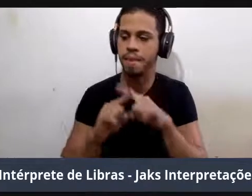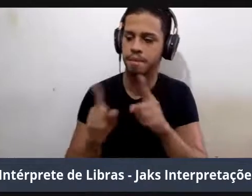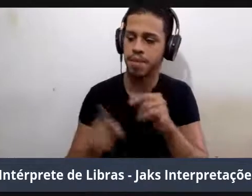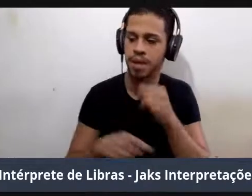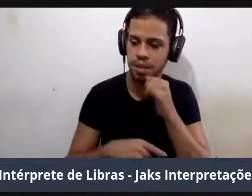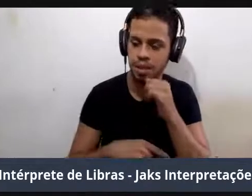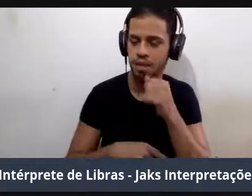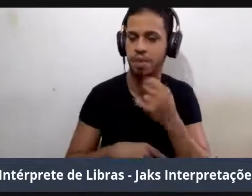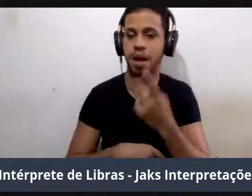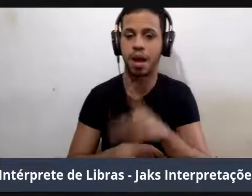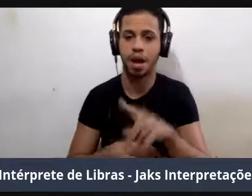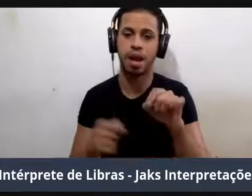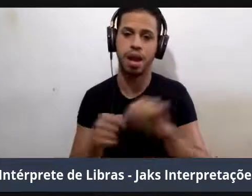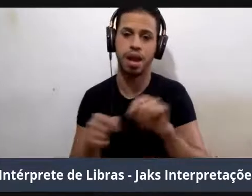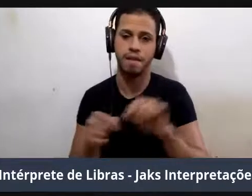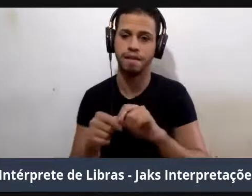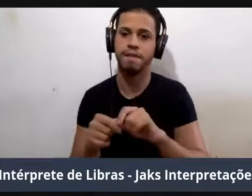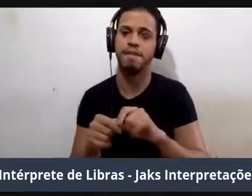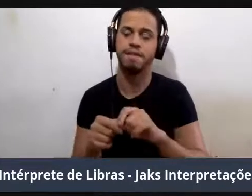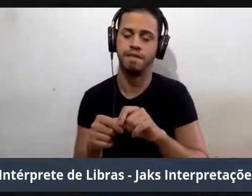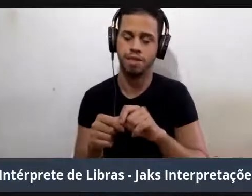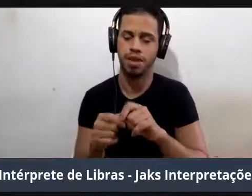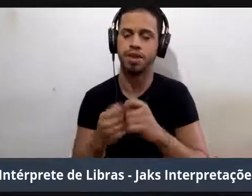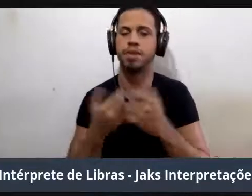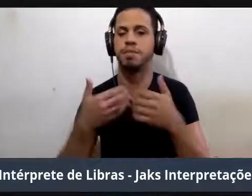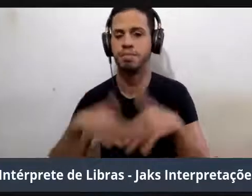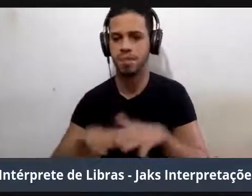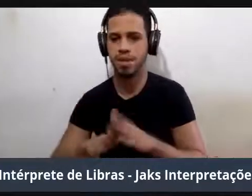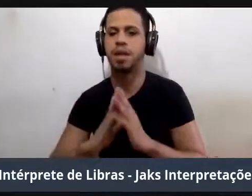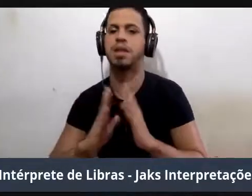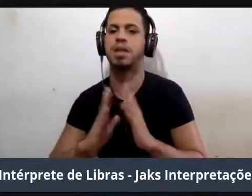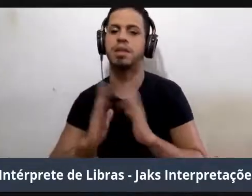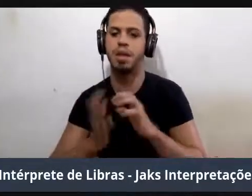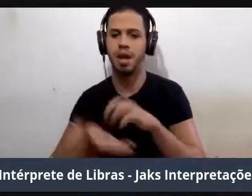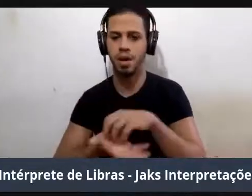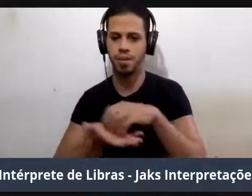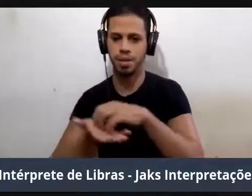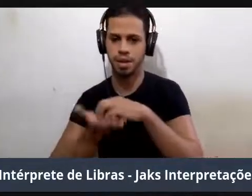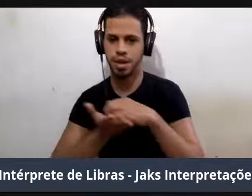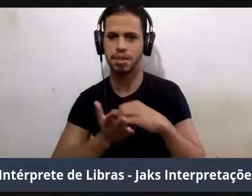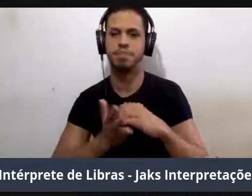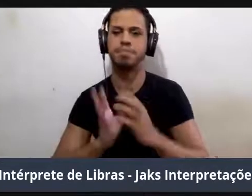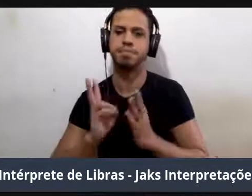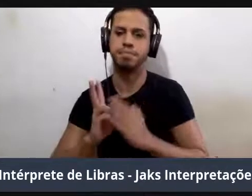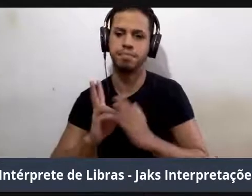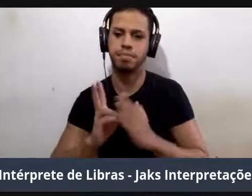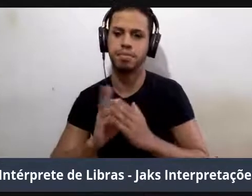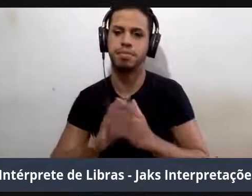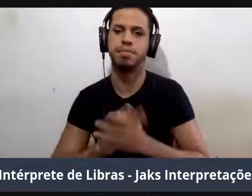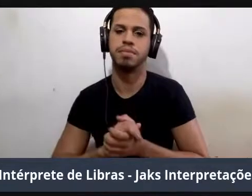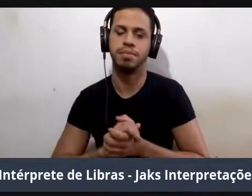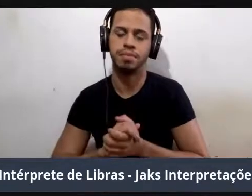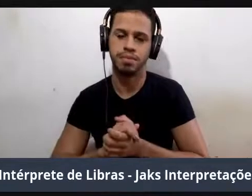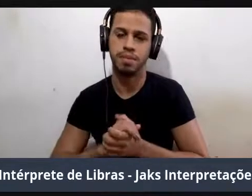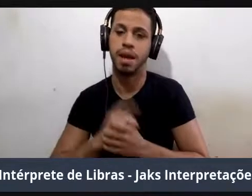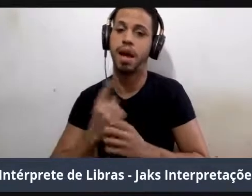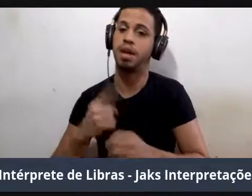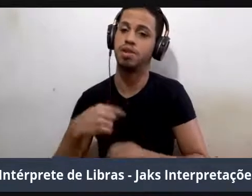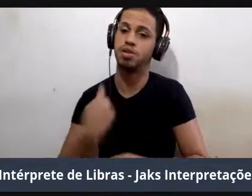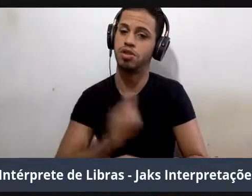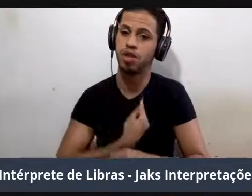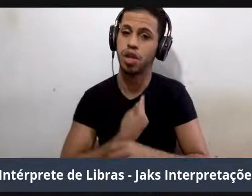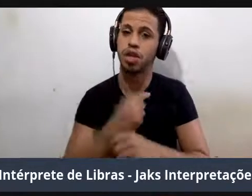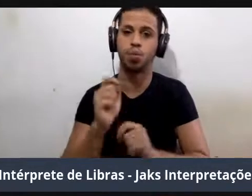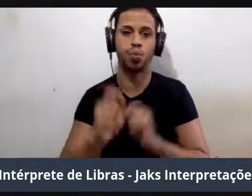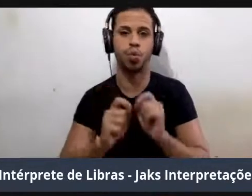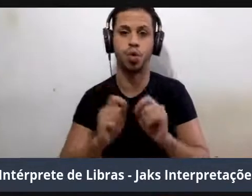fazem questão de parir na aldeia, né? E a gente já faz